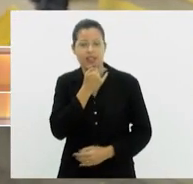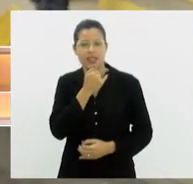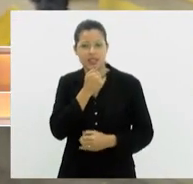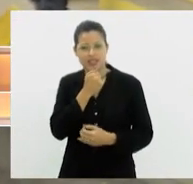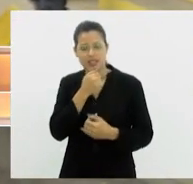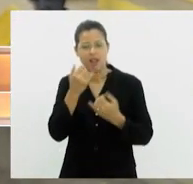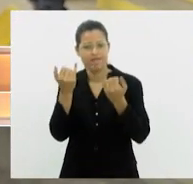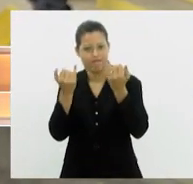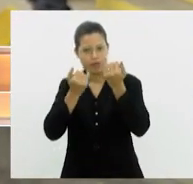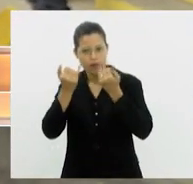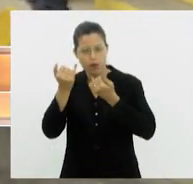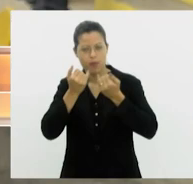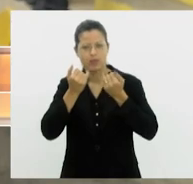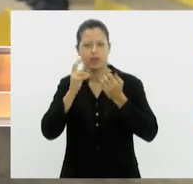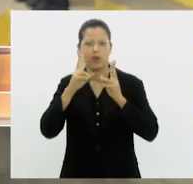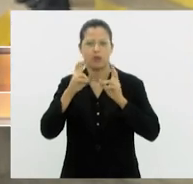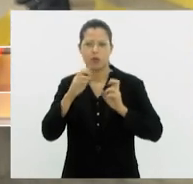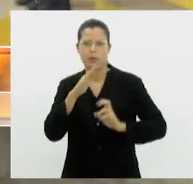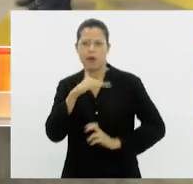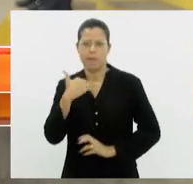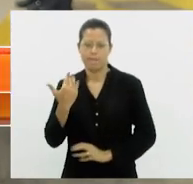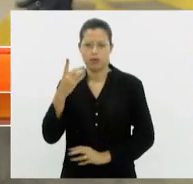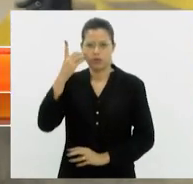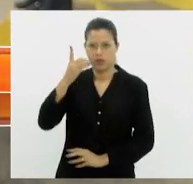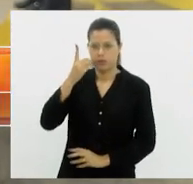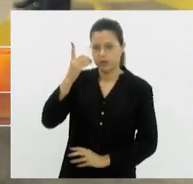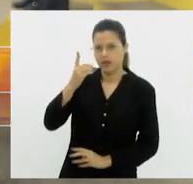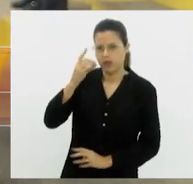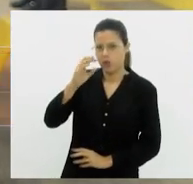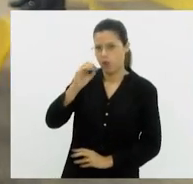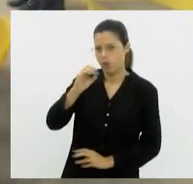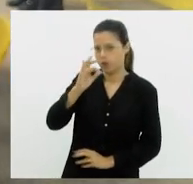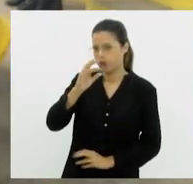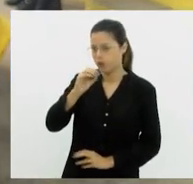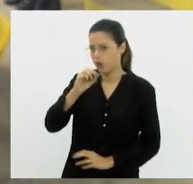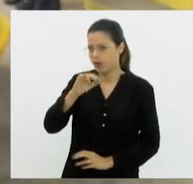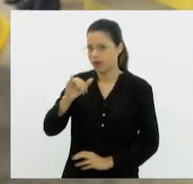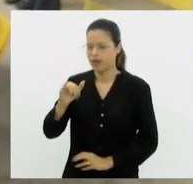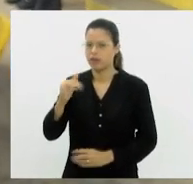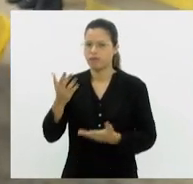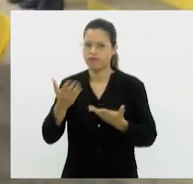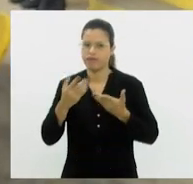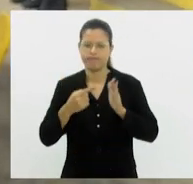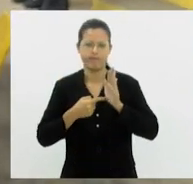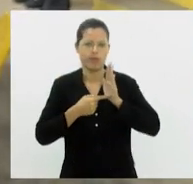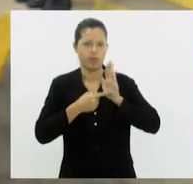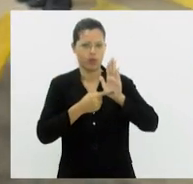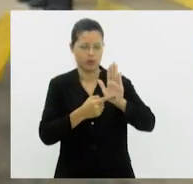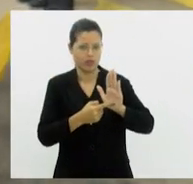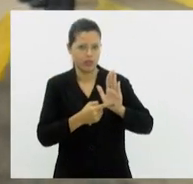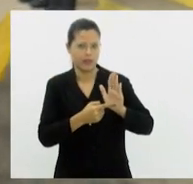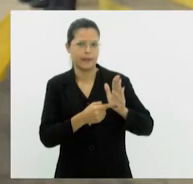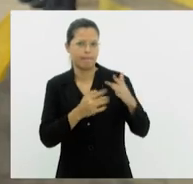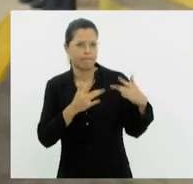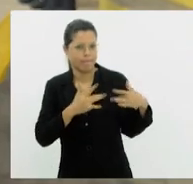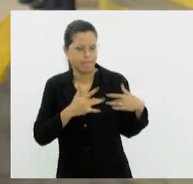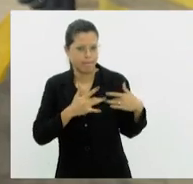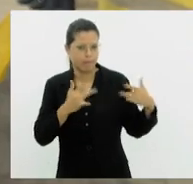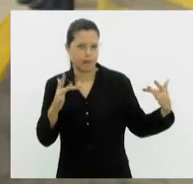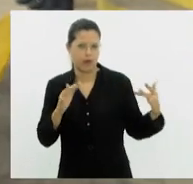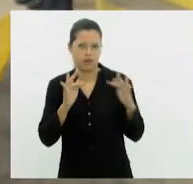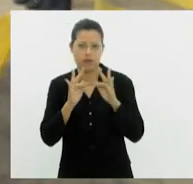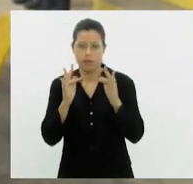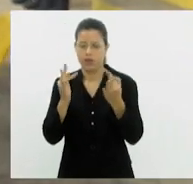notícia do falecimento do deputado Otone de Paula. Quero manifestar os meus sentimentos aos familiares